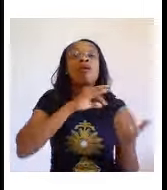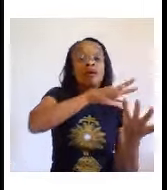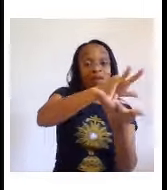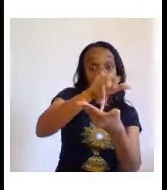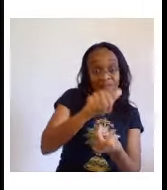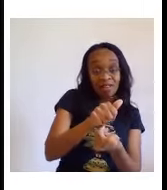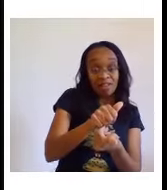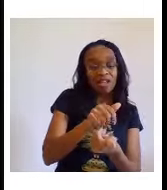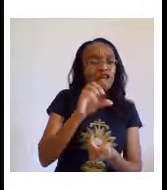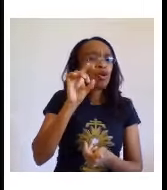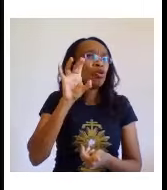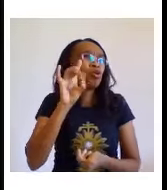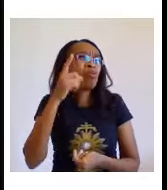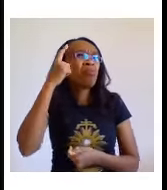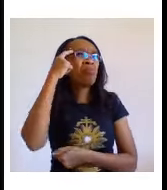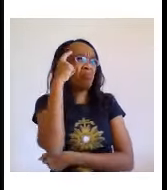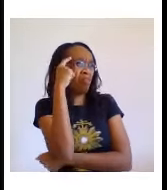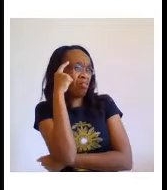adianta pensar